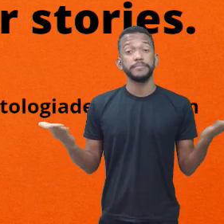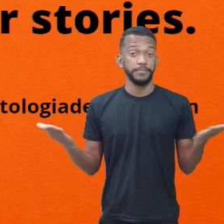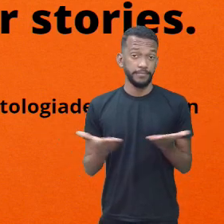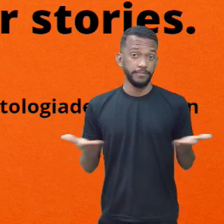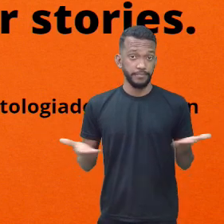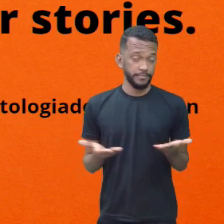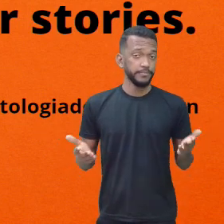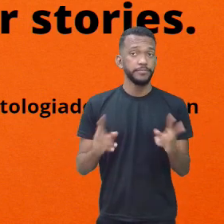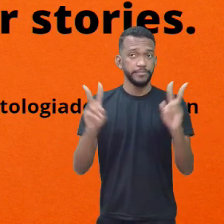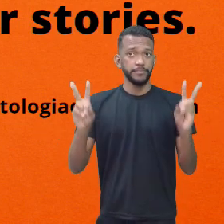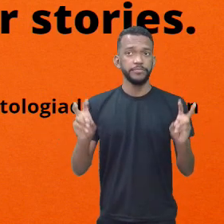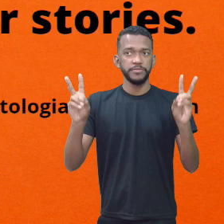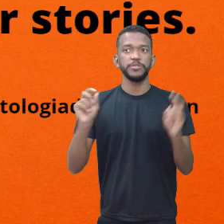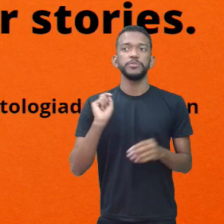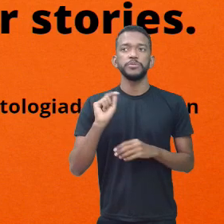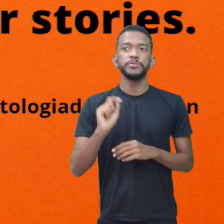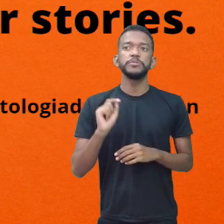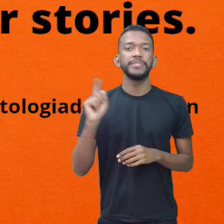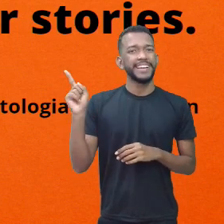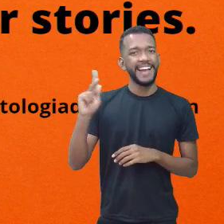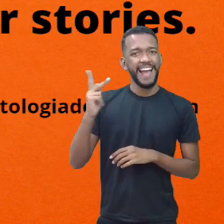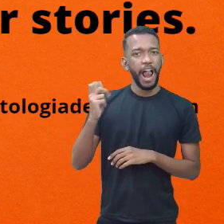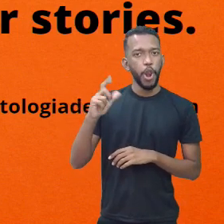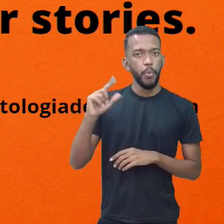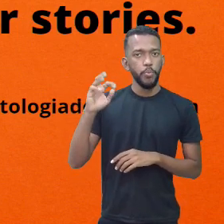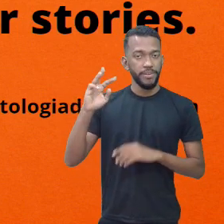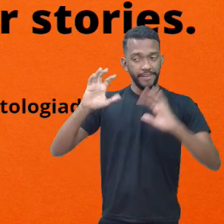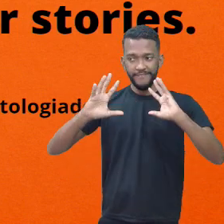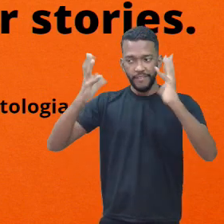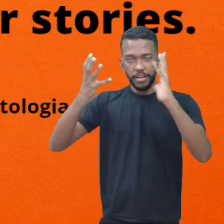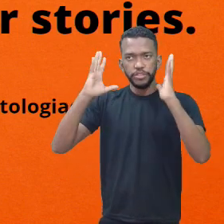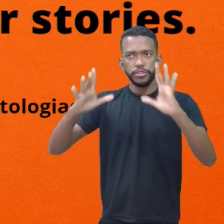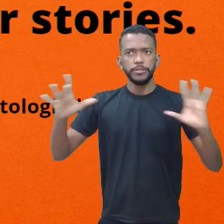atualmente, Halloween está fortemente ligado